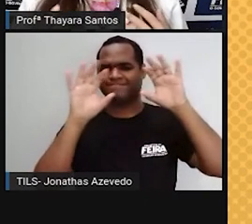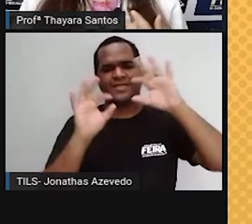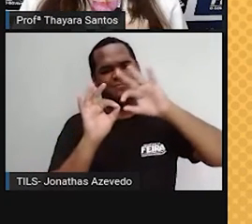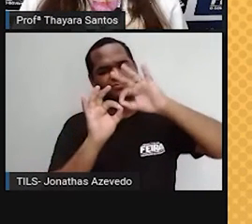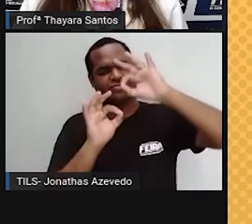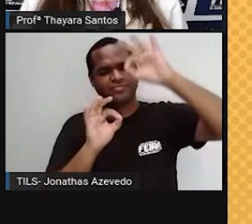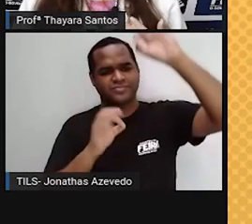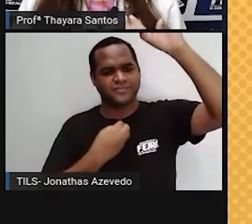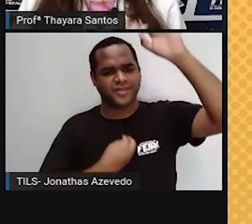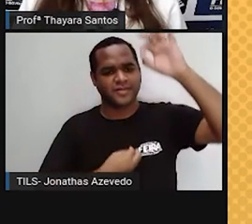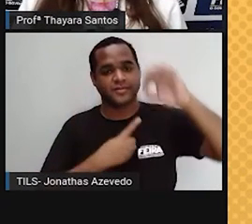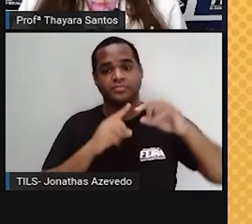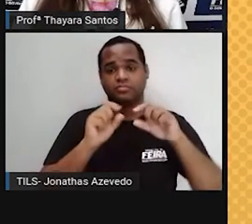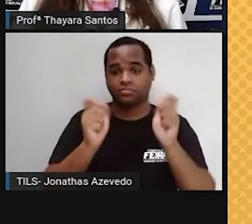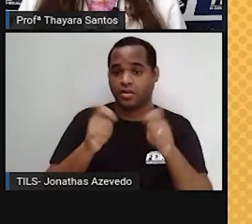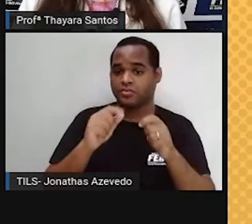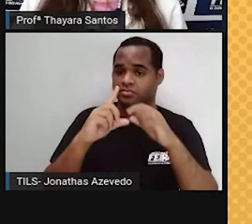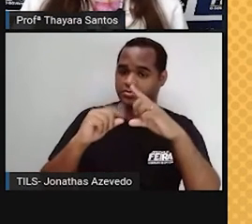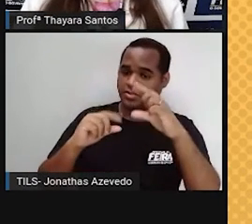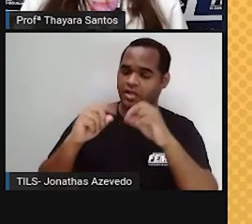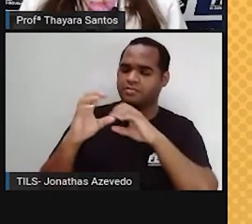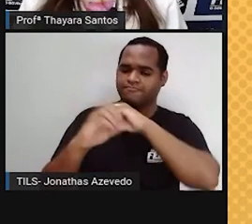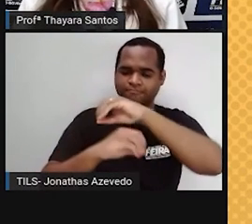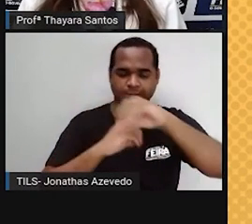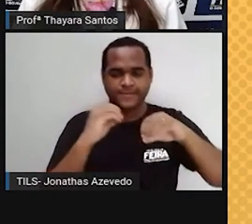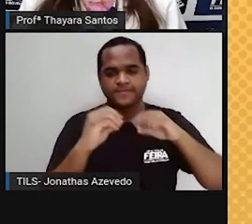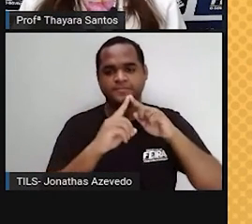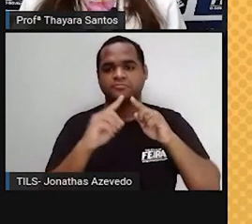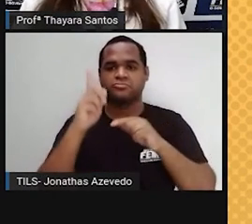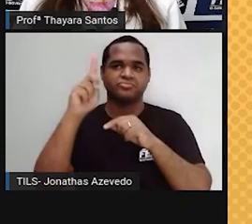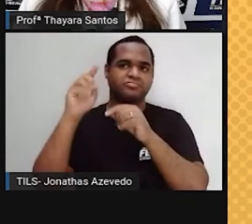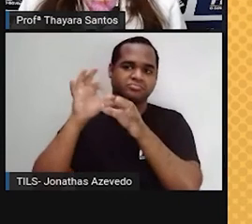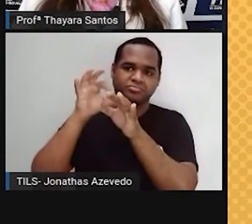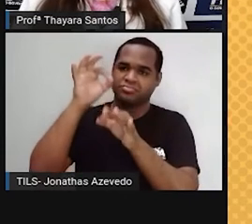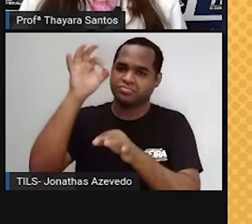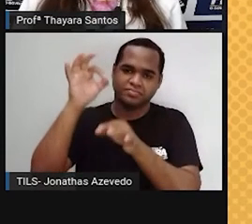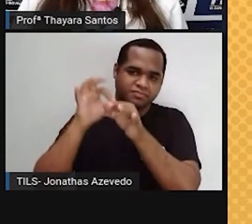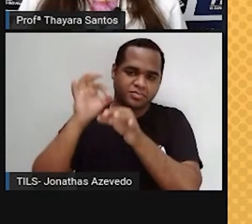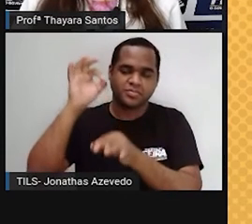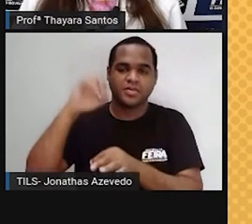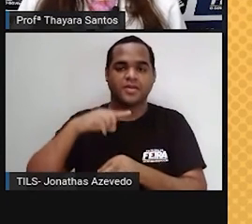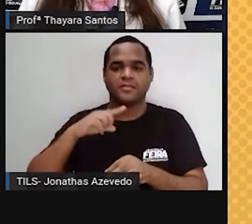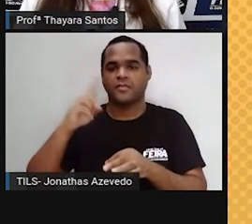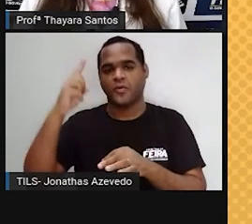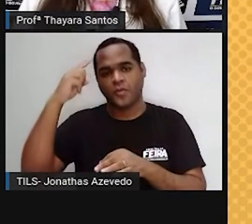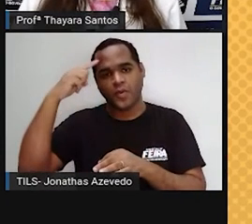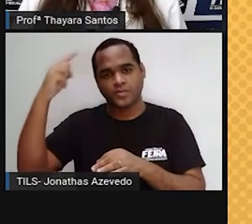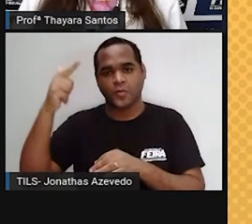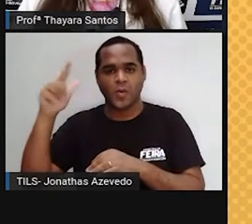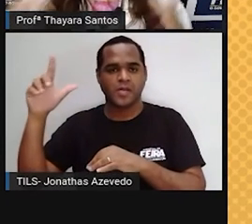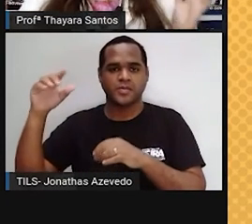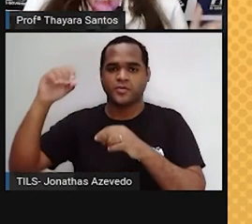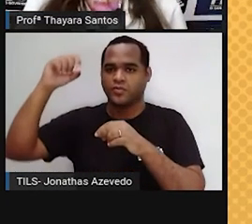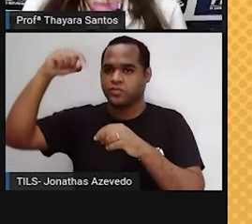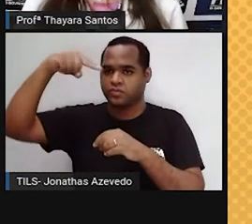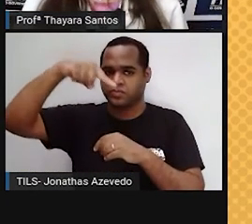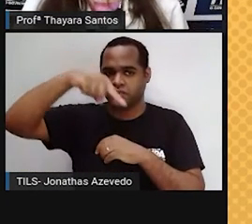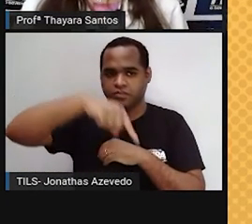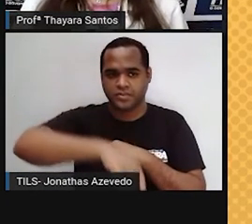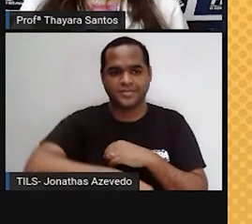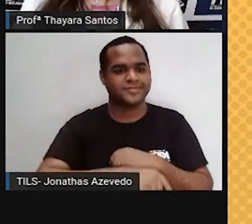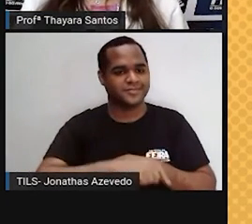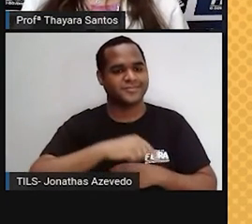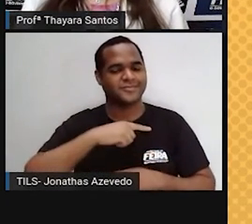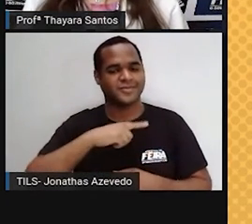Esses astros podem ser as estrelas, os planetas, os satélites naturais, os cometas e os meteoroides. Tem outros também.